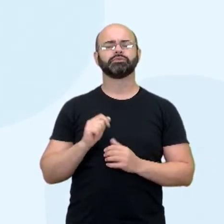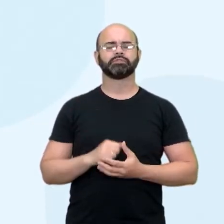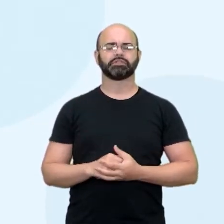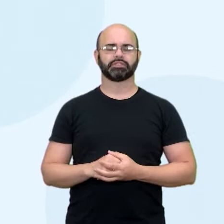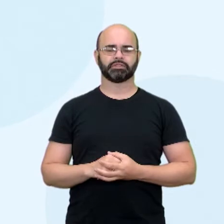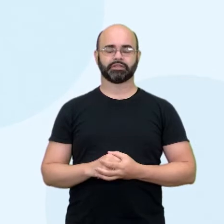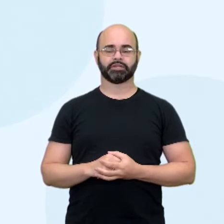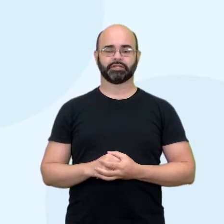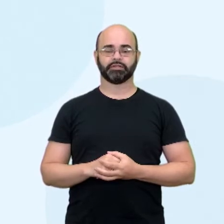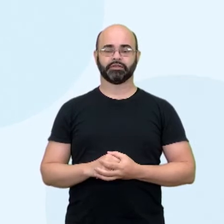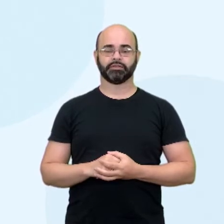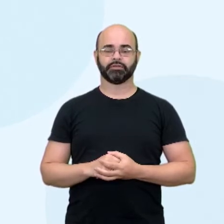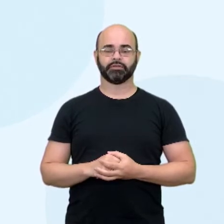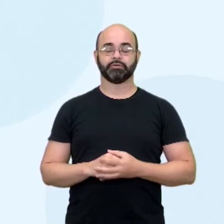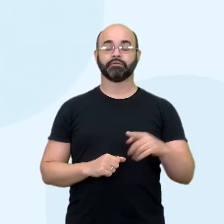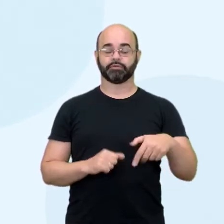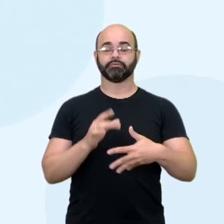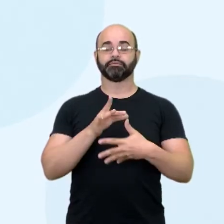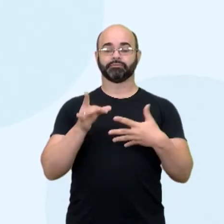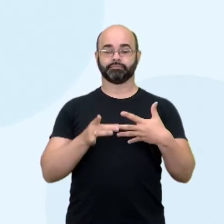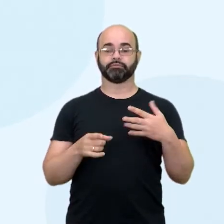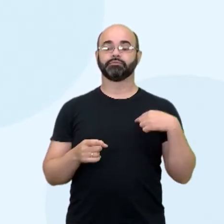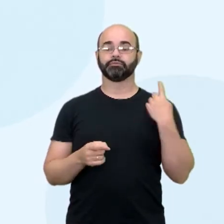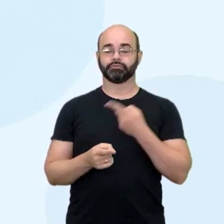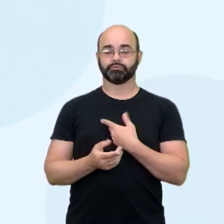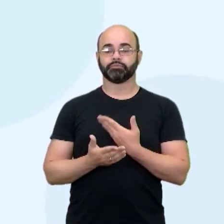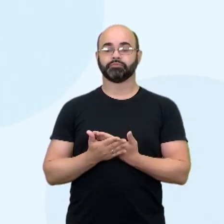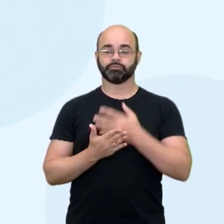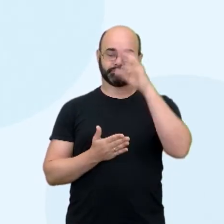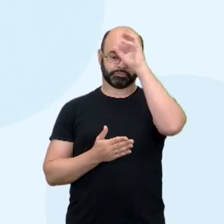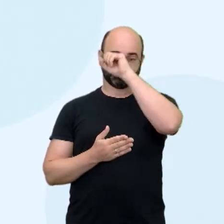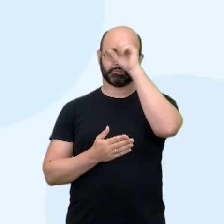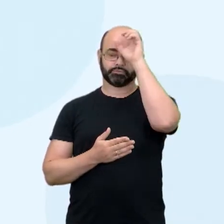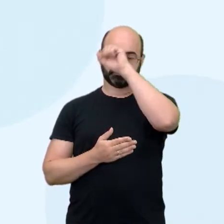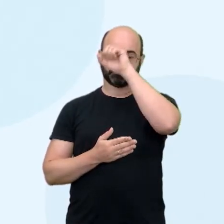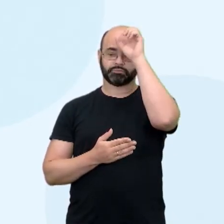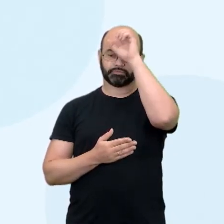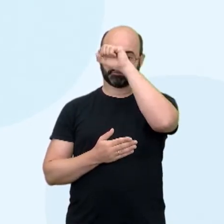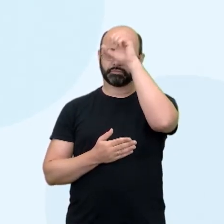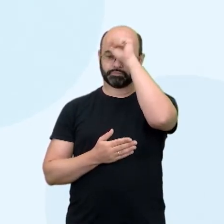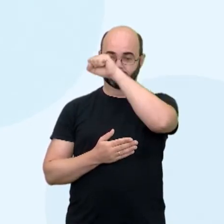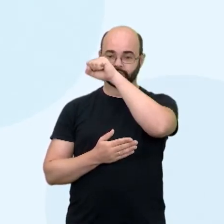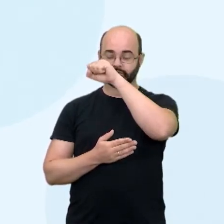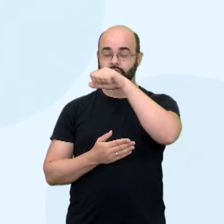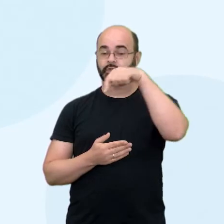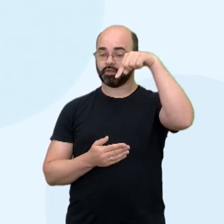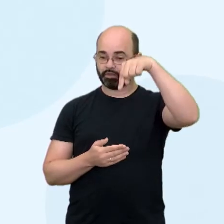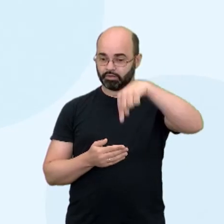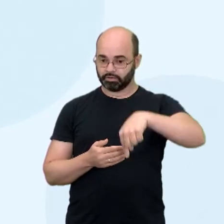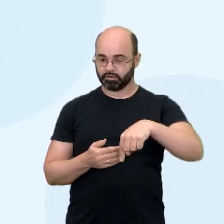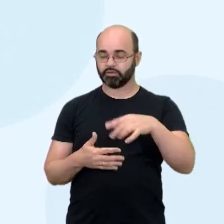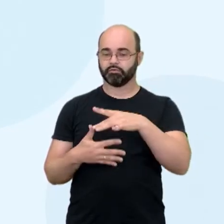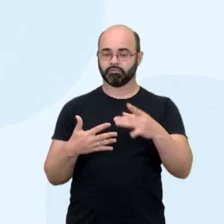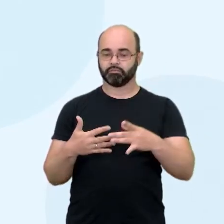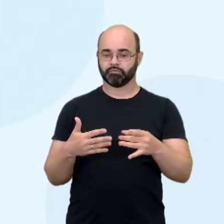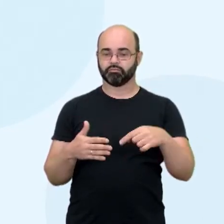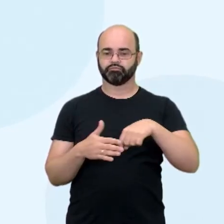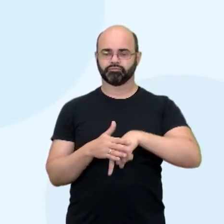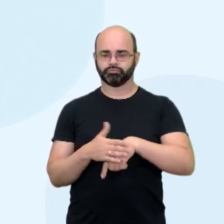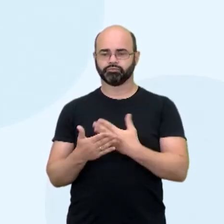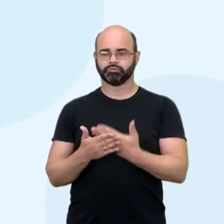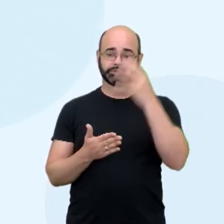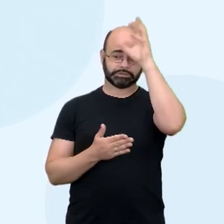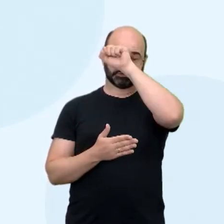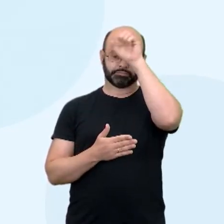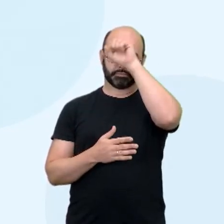né No decorrer desse componente também de outros componentes desse e aprofundamento né aparece com frequência